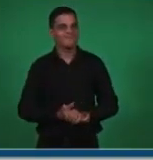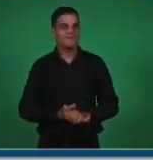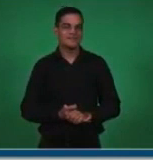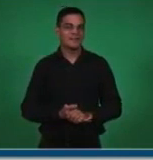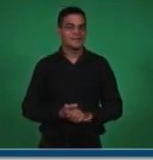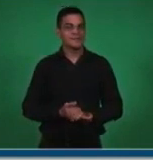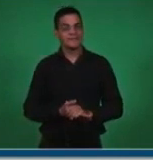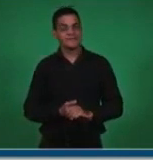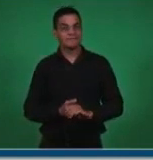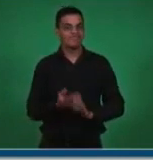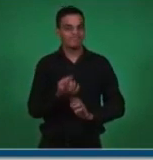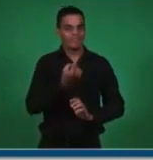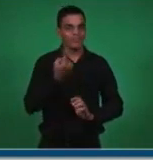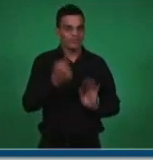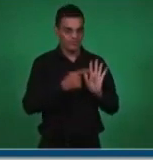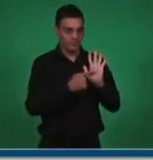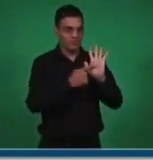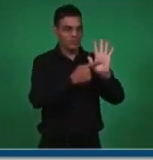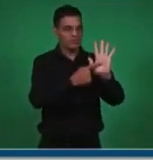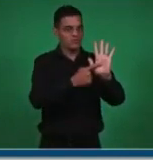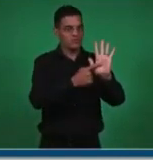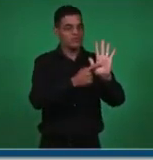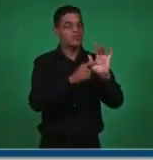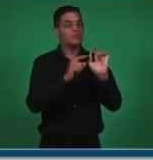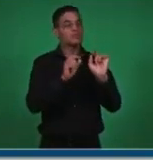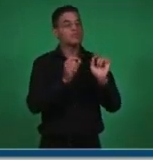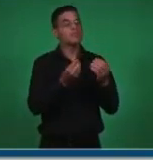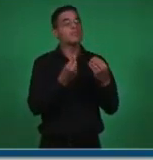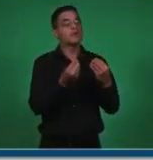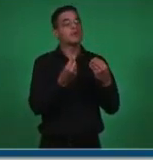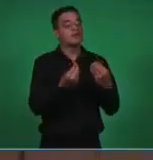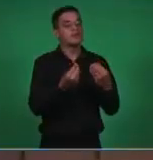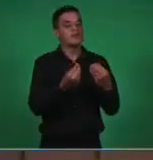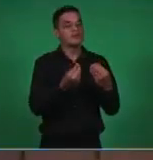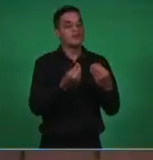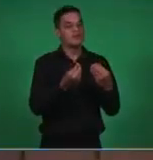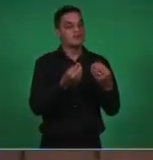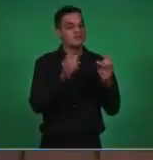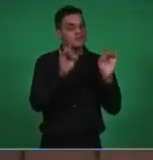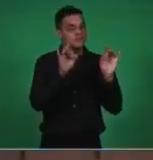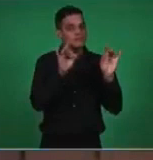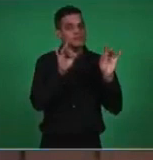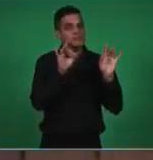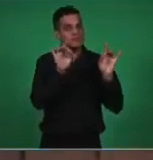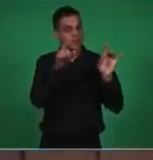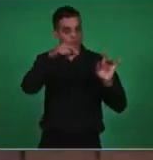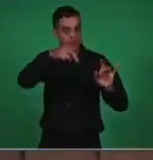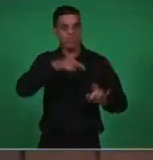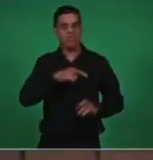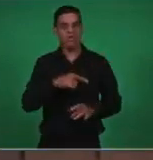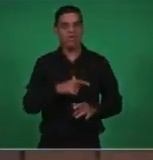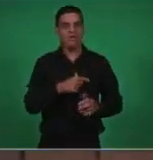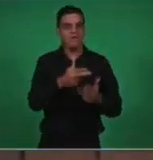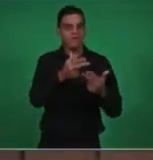estamos mostrando isso daqui para os irmãos, especialmente que há uma quantidade de senhoras e professoras de classe,